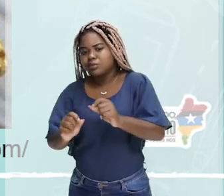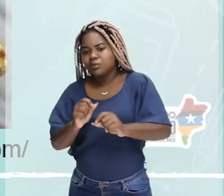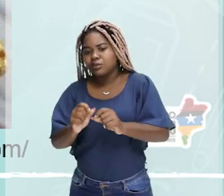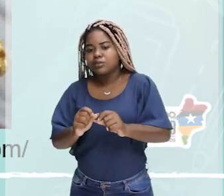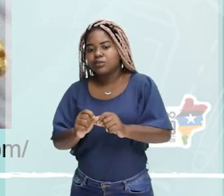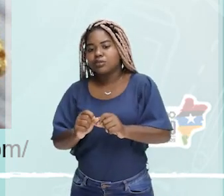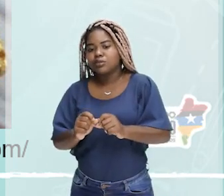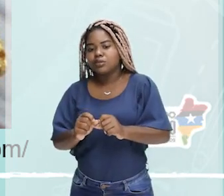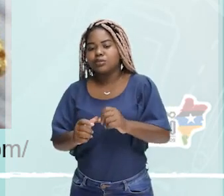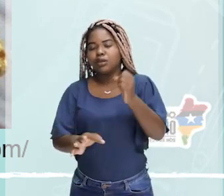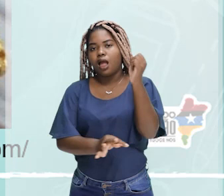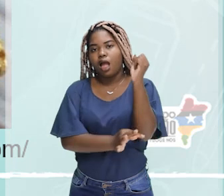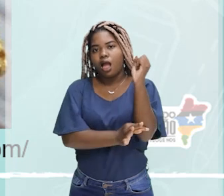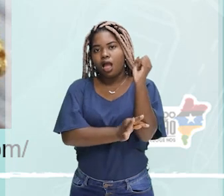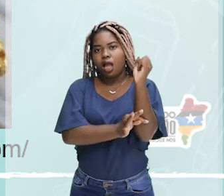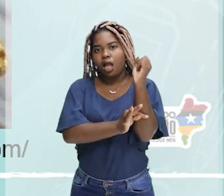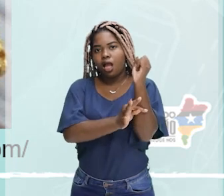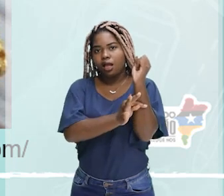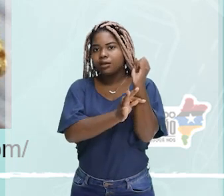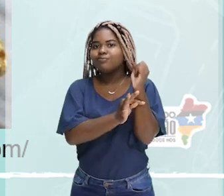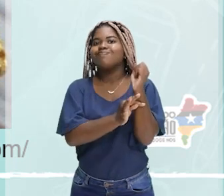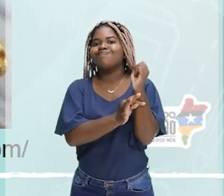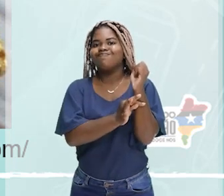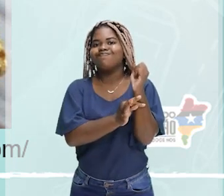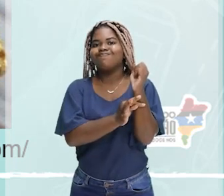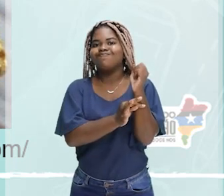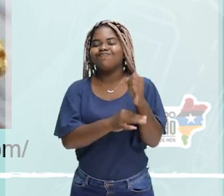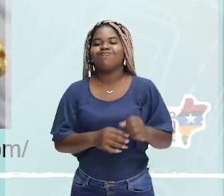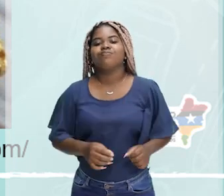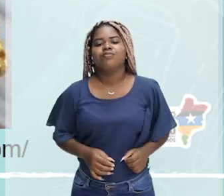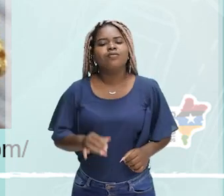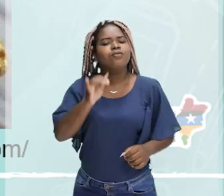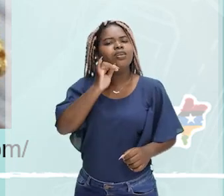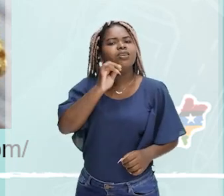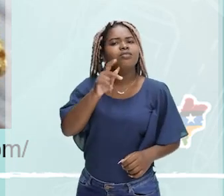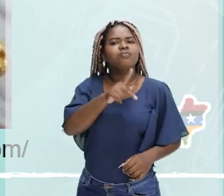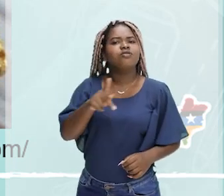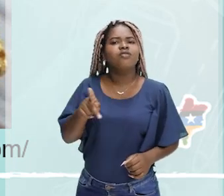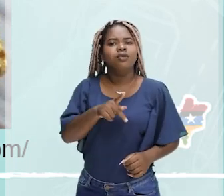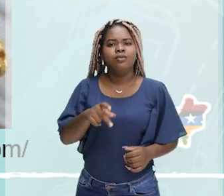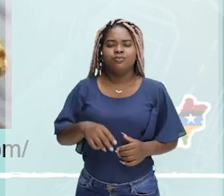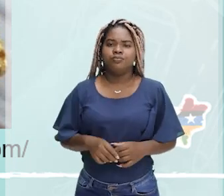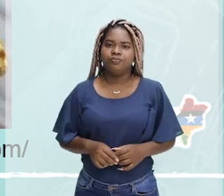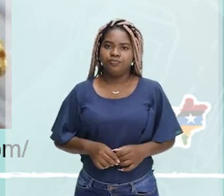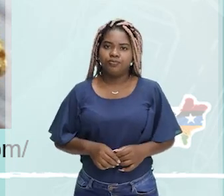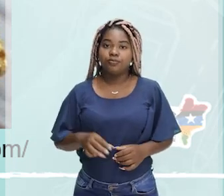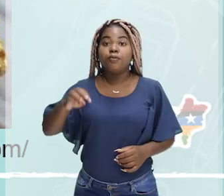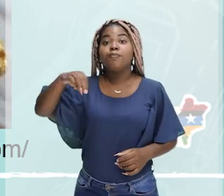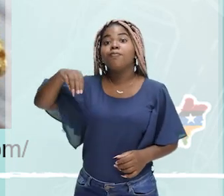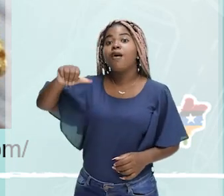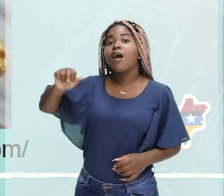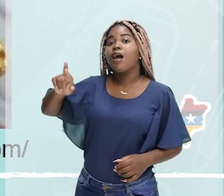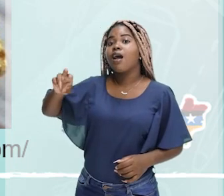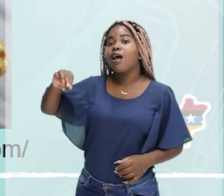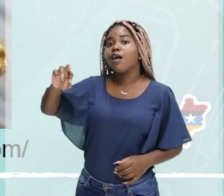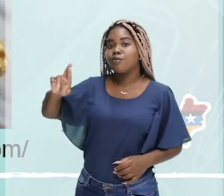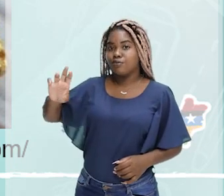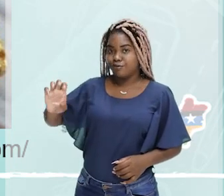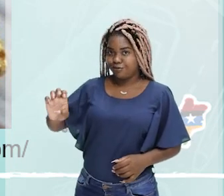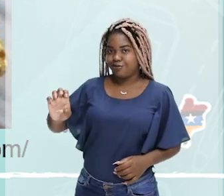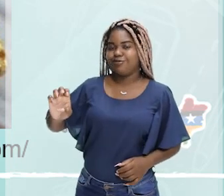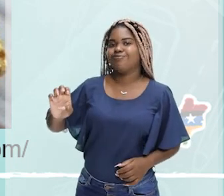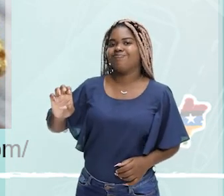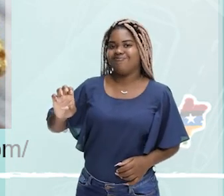pressão e temperatura, então elas ficam mais resistentes. Um exemplo aí, Marcos, de uma rocha metamórfica, o mármore, galera, tá certo? E tem um bom